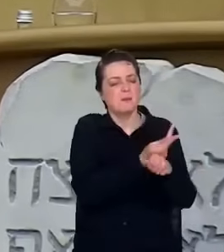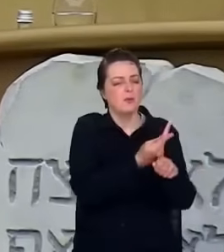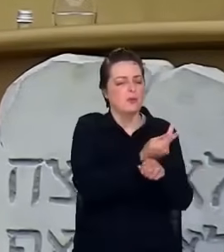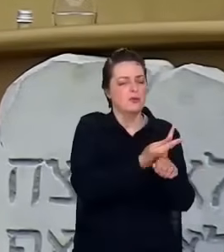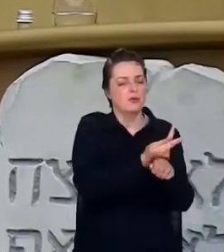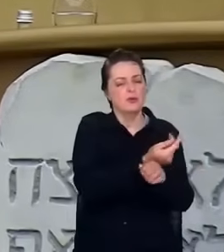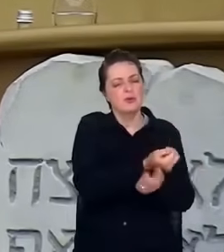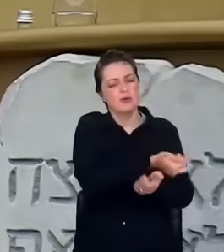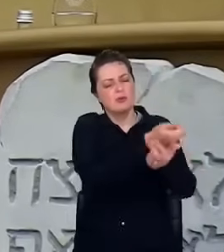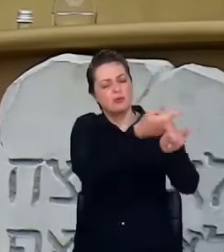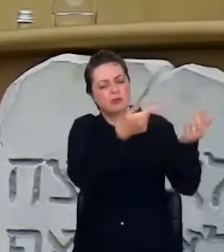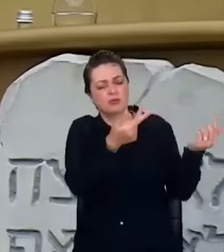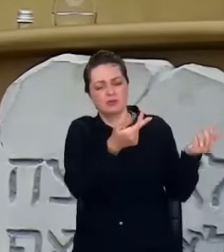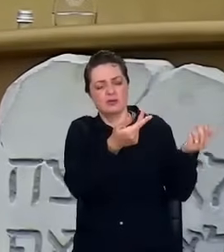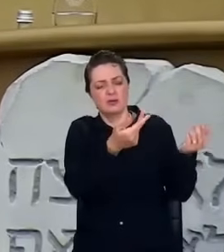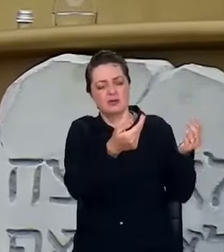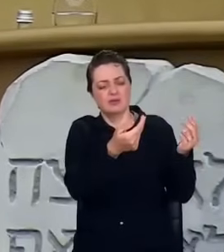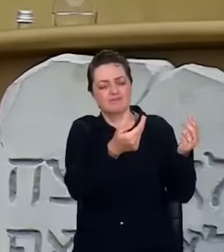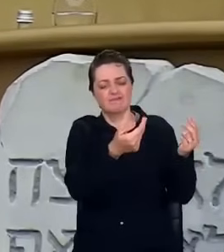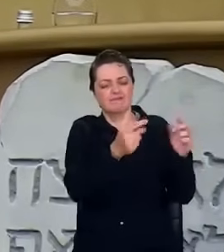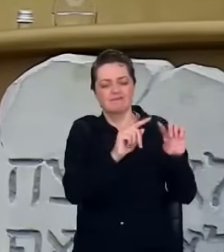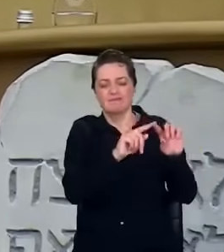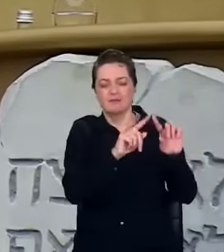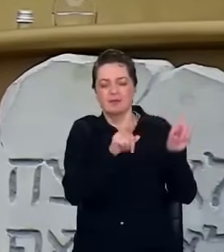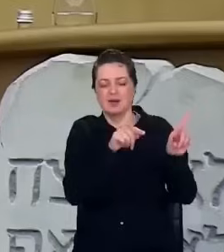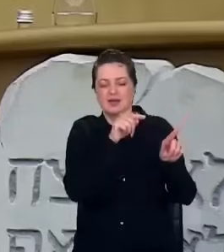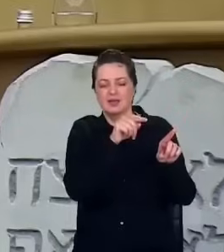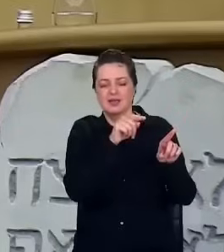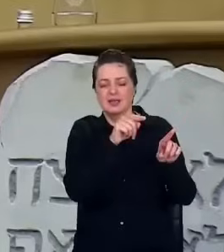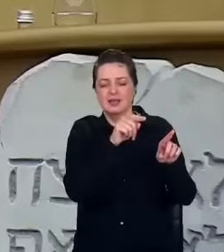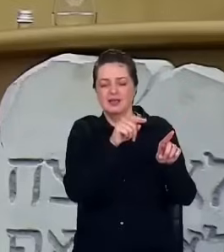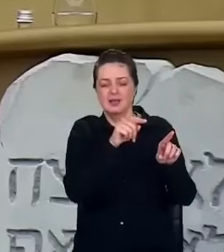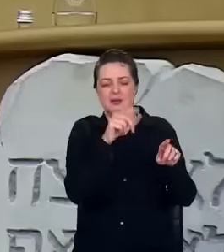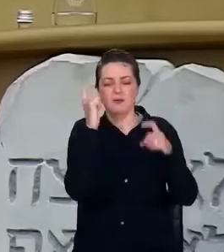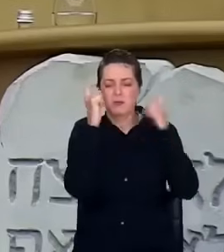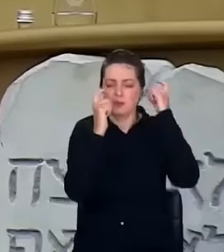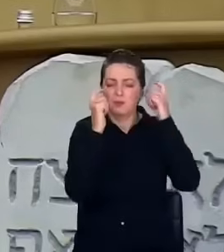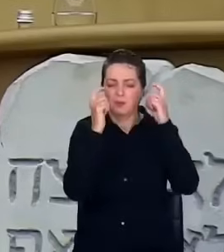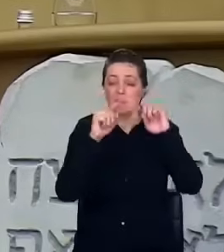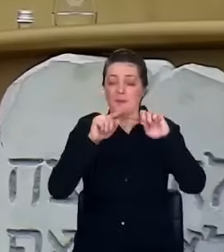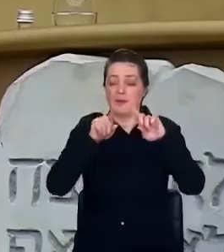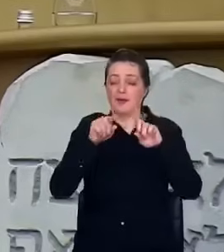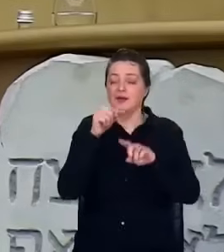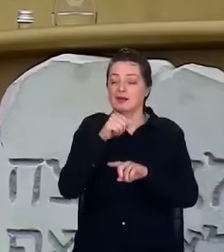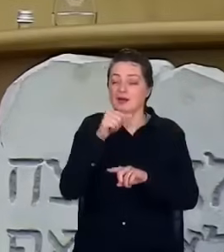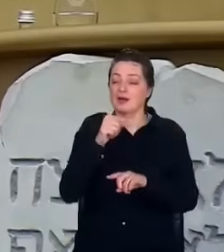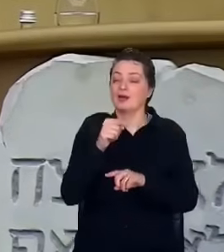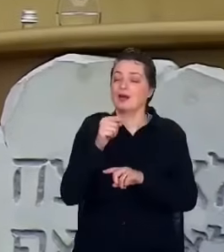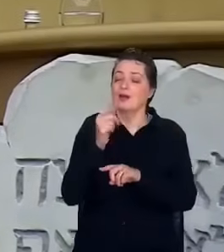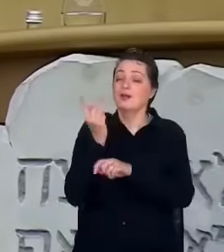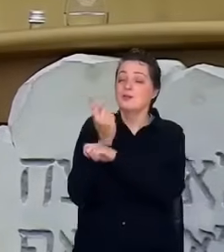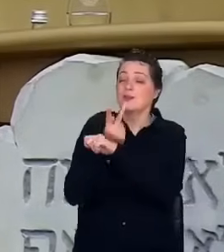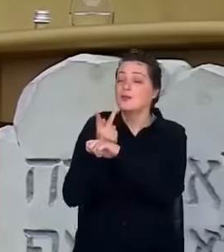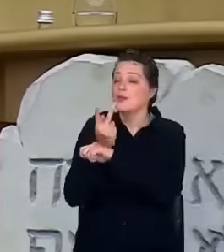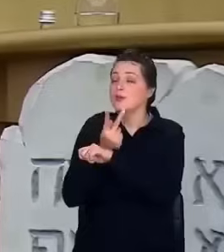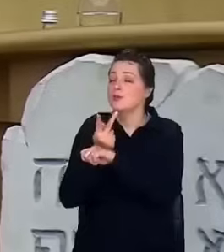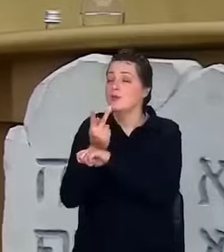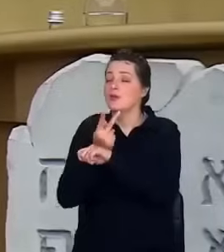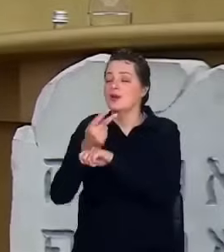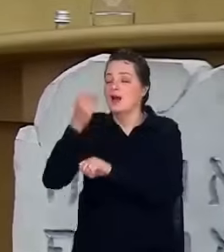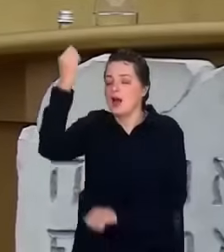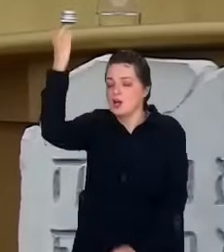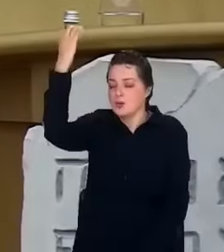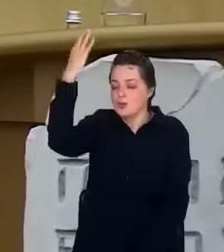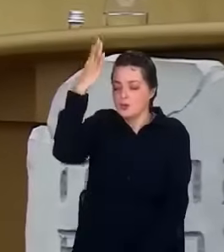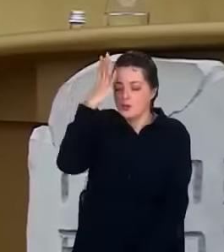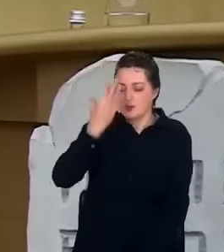elétrica. Não, meu Pai, a luz da vida venha lhes